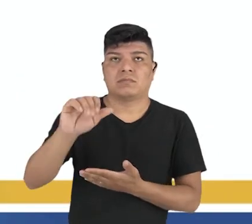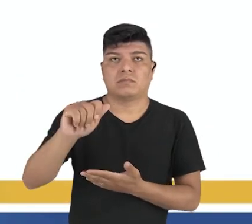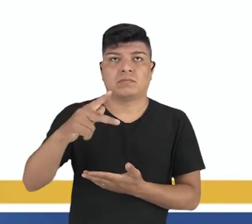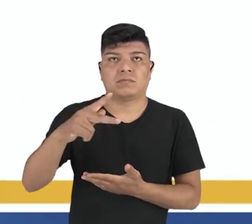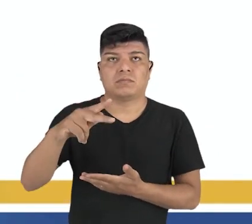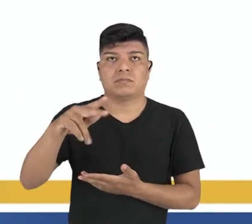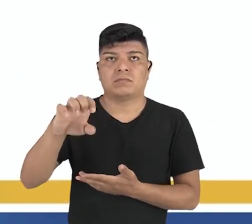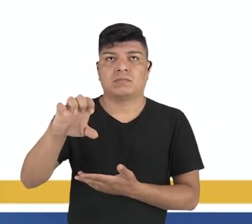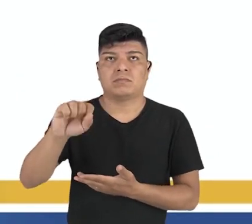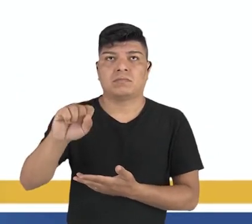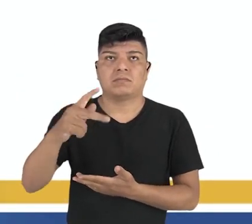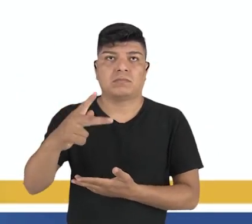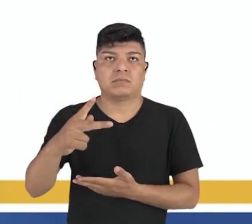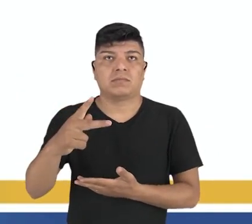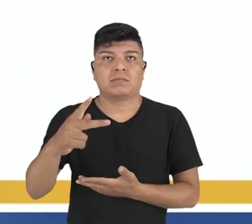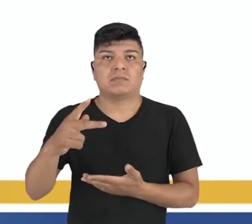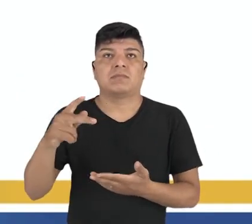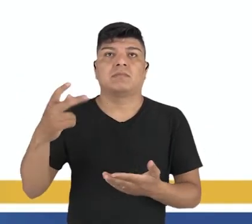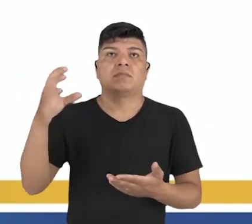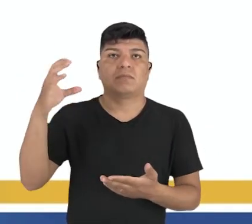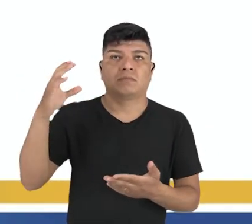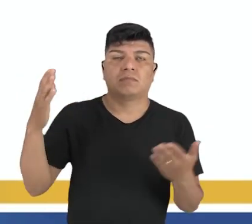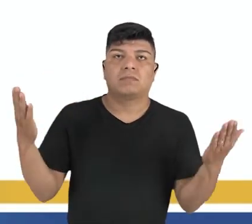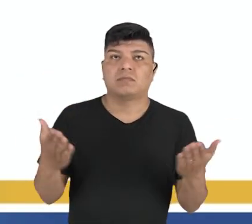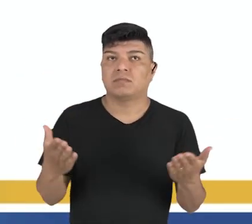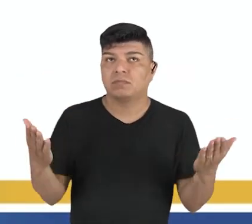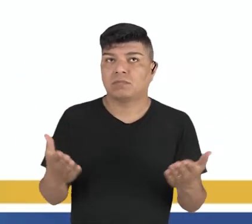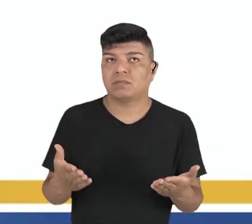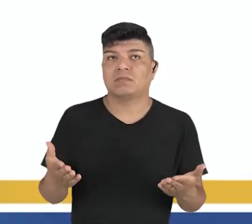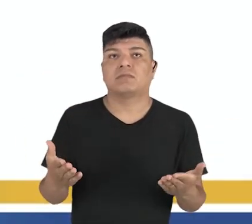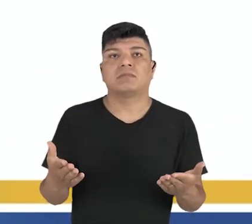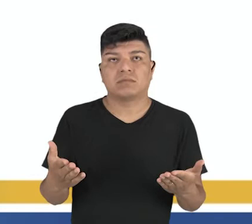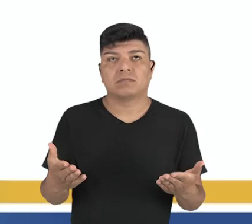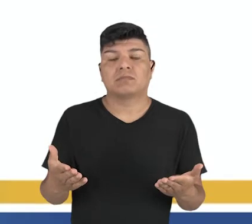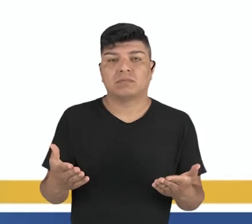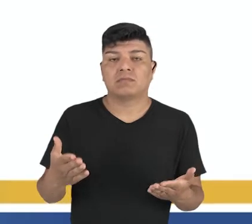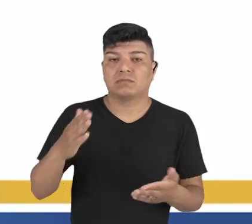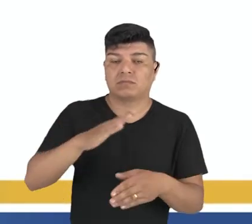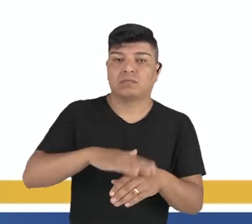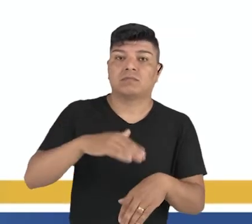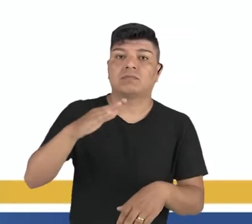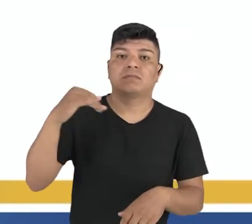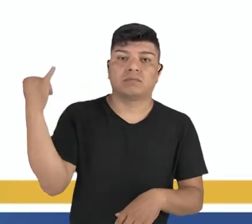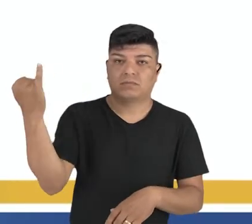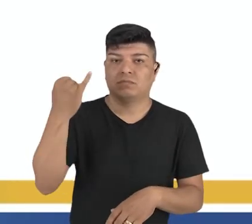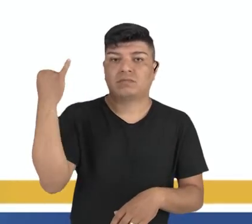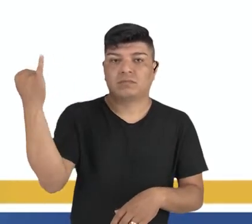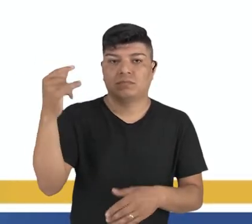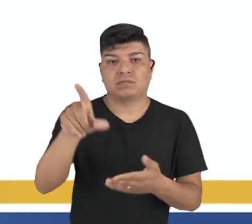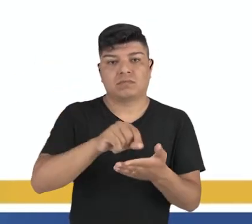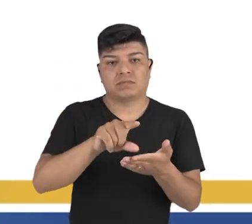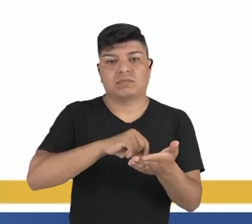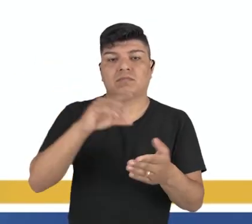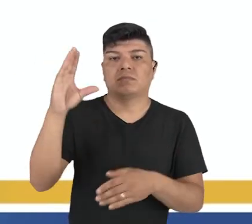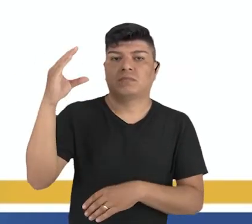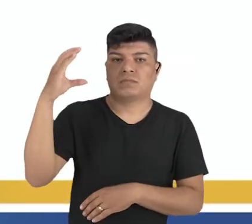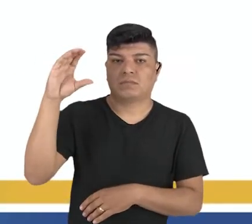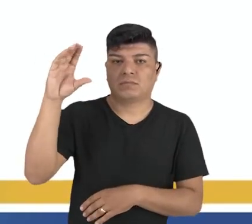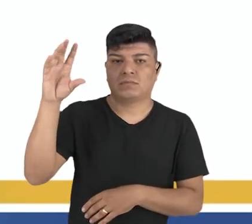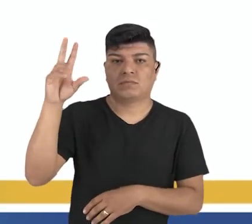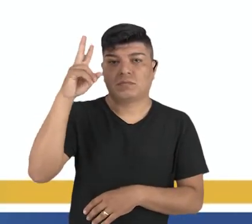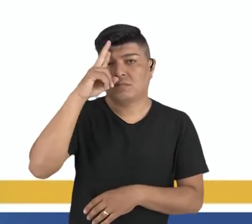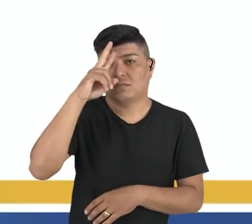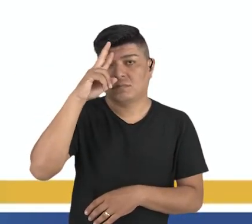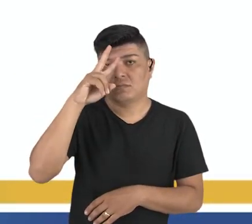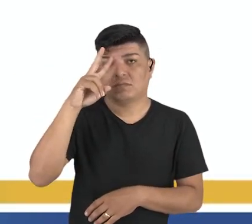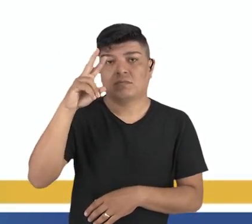Essência American, Ciência Hoje, super interessante. São revistas que vão falar de artigos de divulgação científica. Lembrando, o